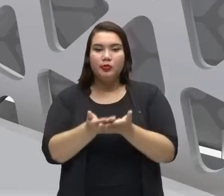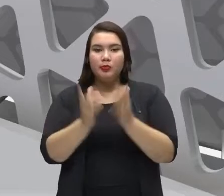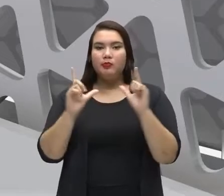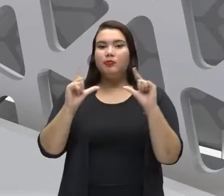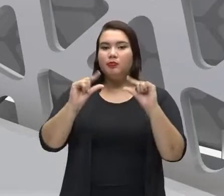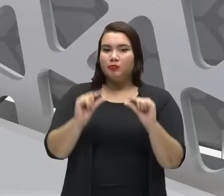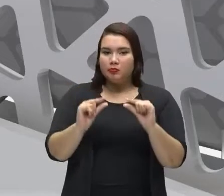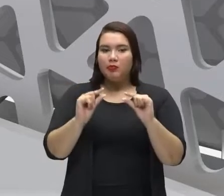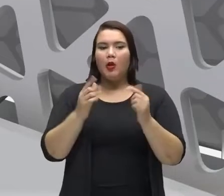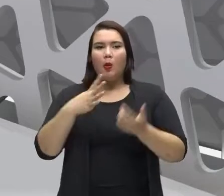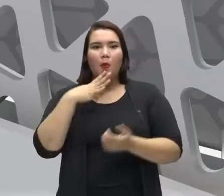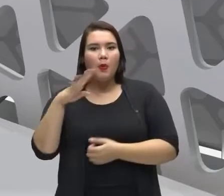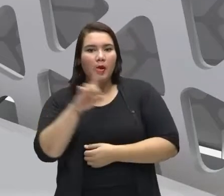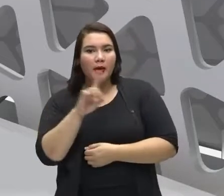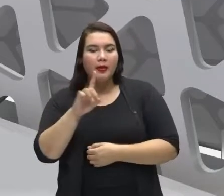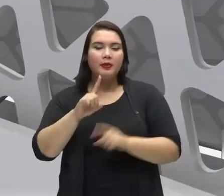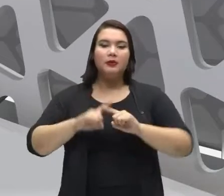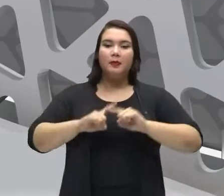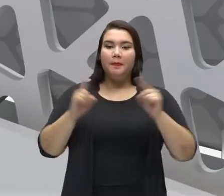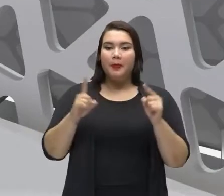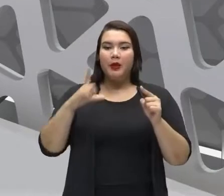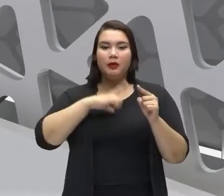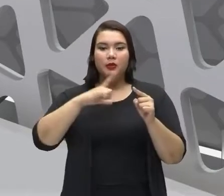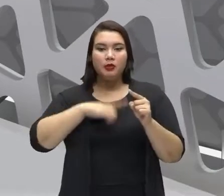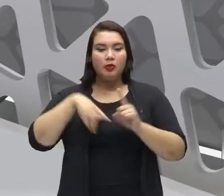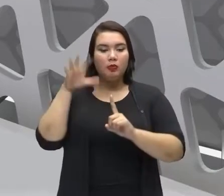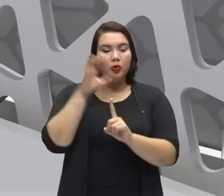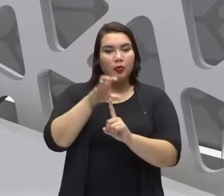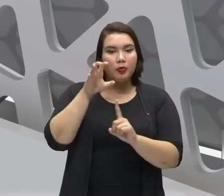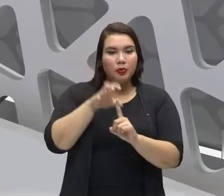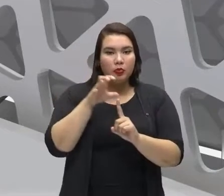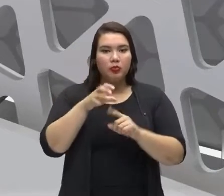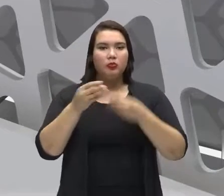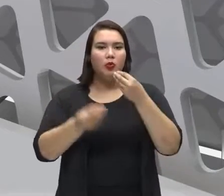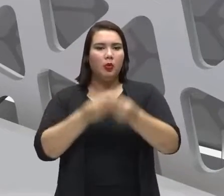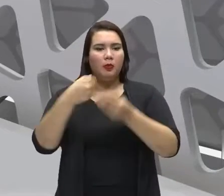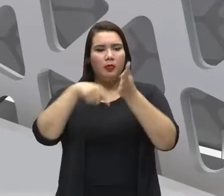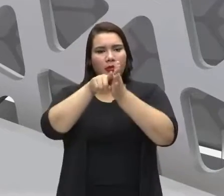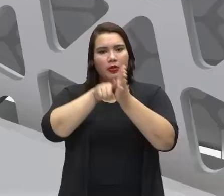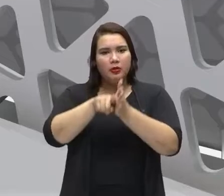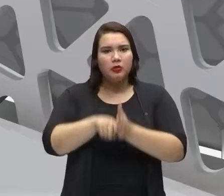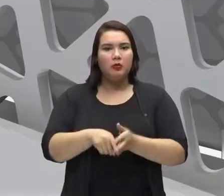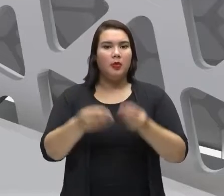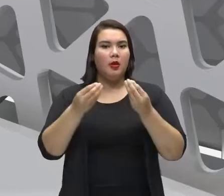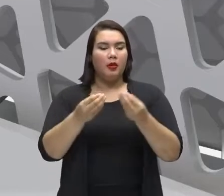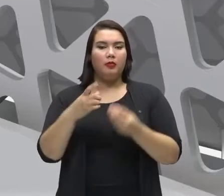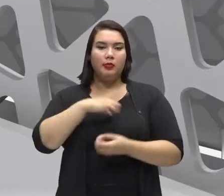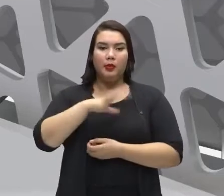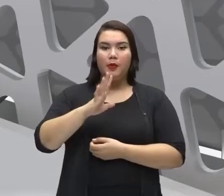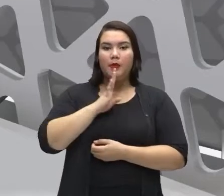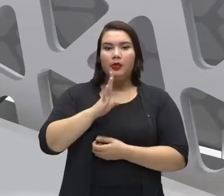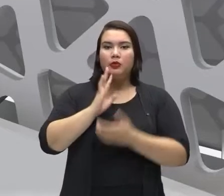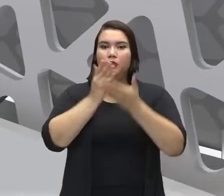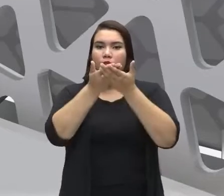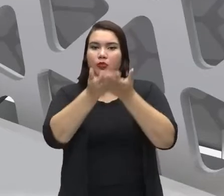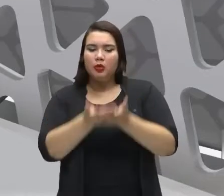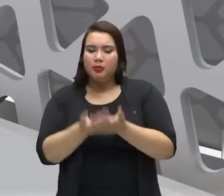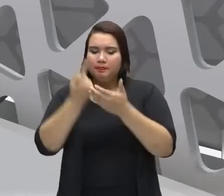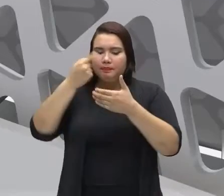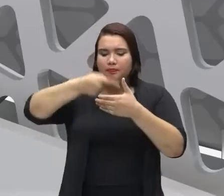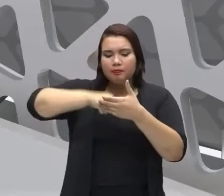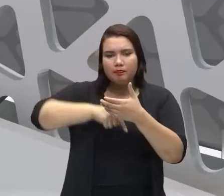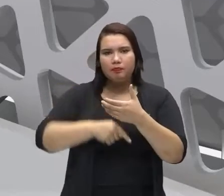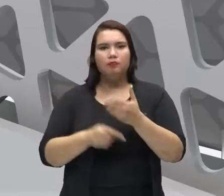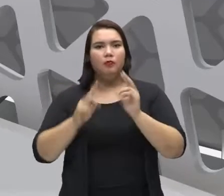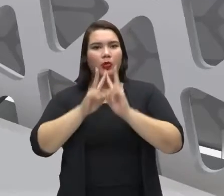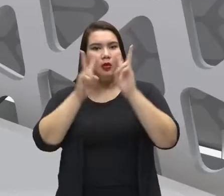pouco conhecida, mas que tem se ampliado bastante as linhas de pesquisa para conhecer e estudar e se aprofundar